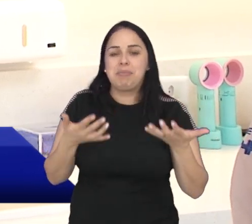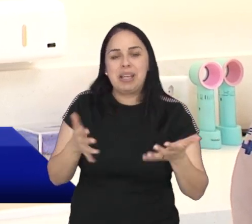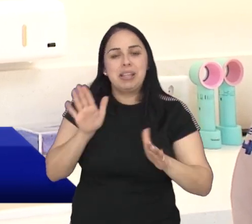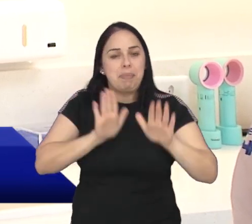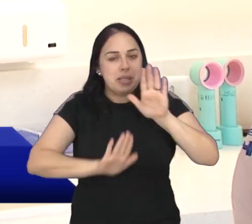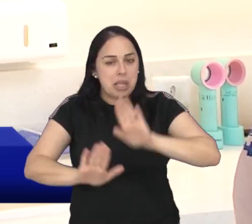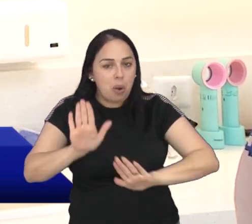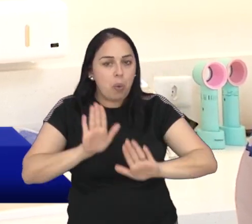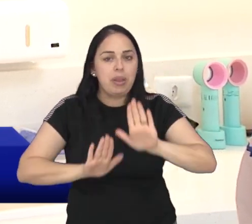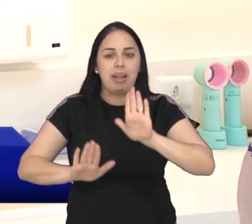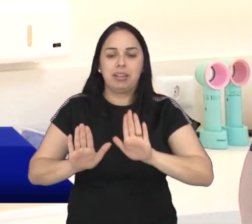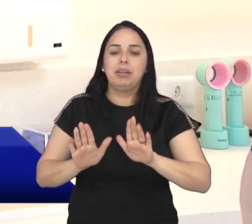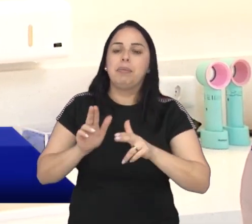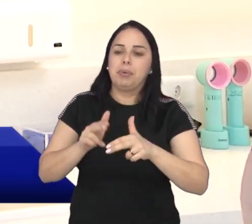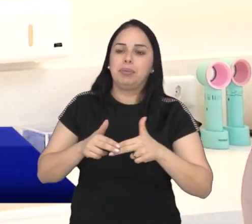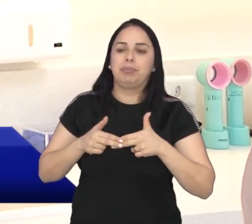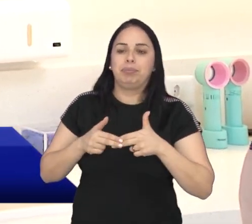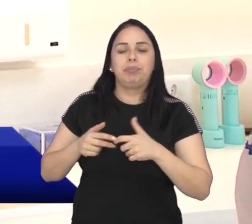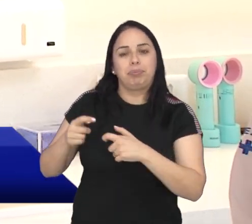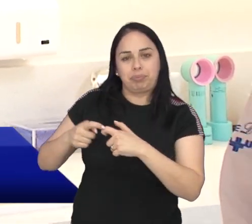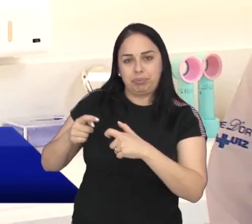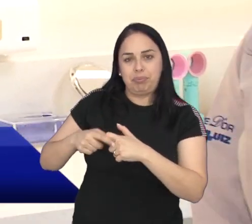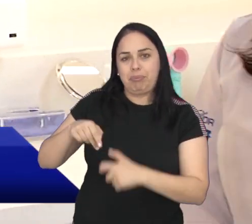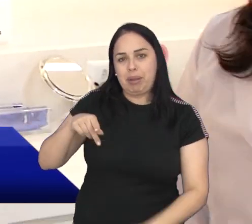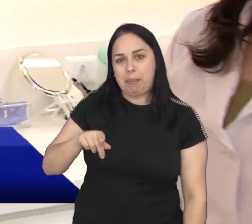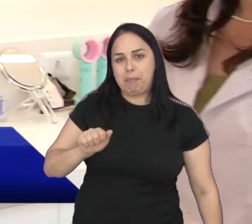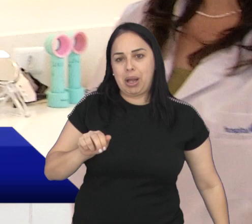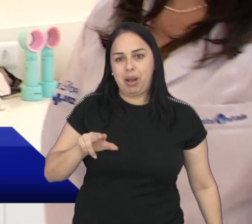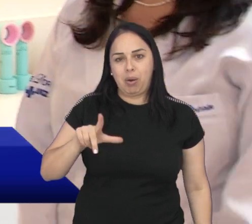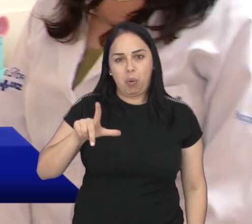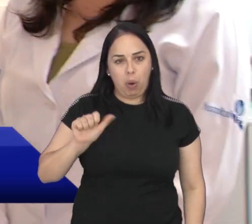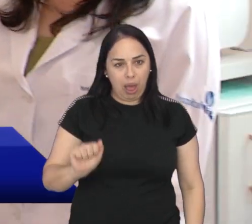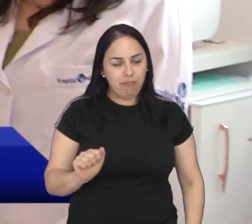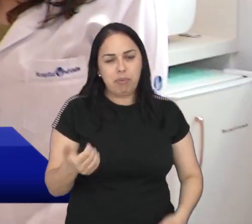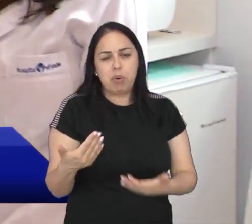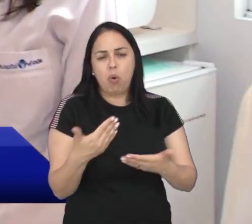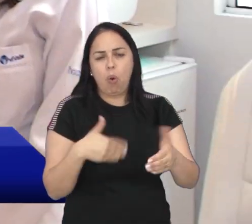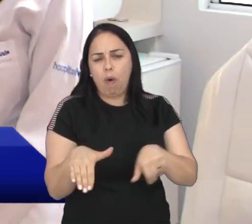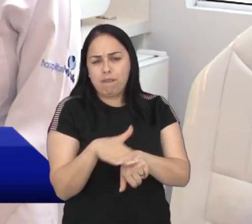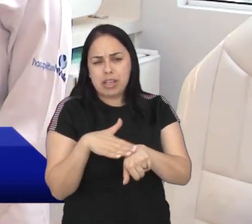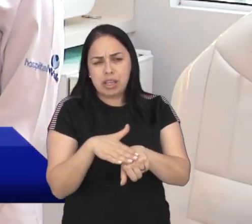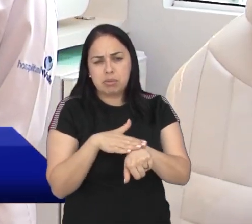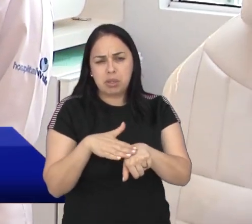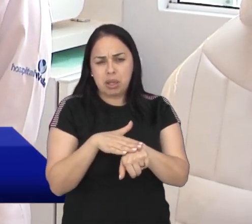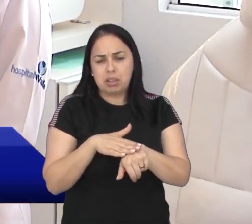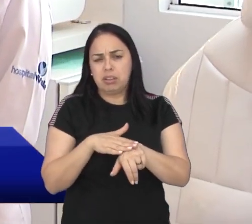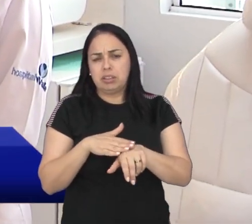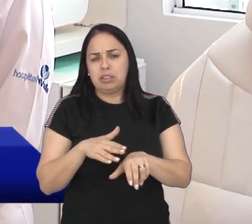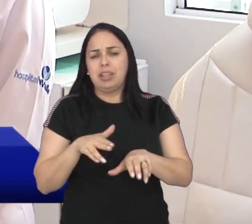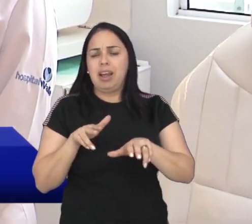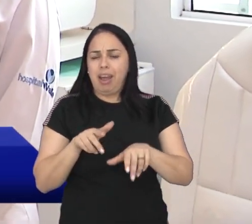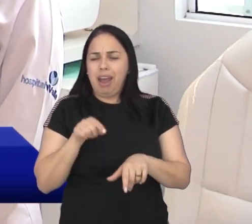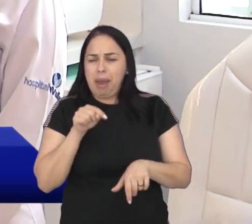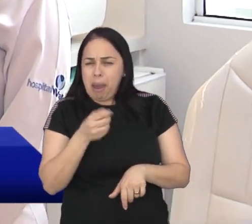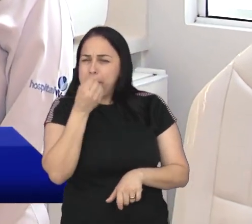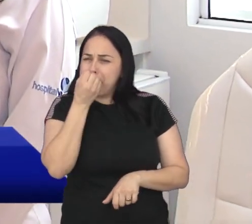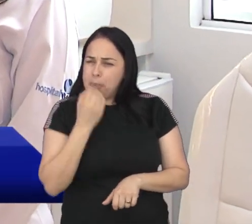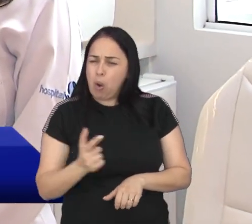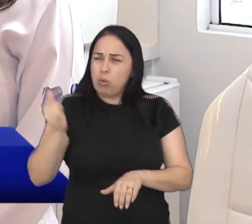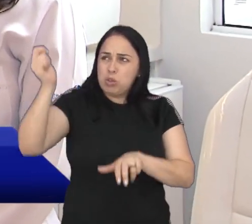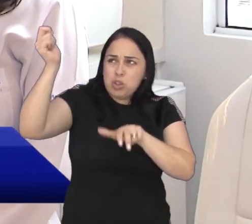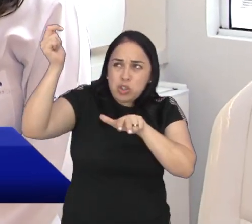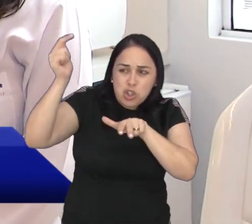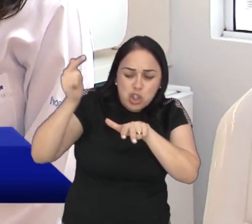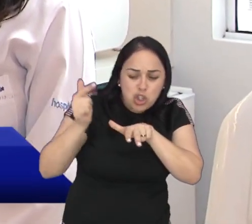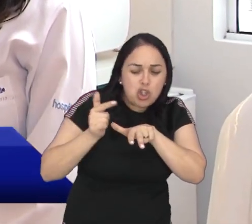está lidando com o sol, né? E é por isso que eu tô aqui hoje com a doutora Paula Vilhena. Oi, doutora, tudo bem? Vamos conversar um pouquinho sobre a exposição ao